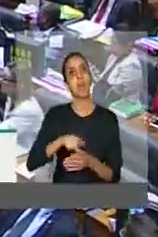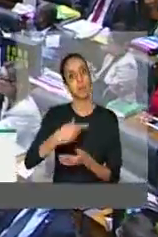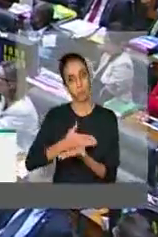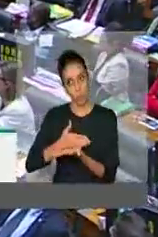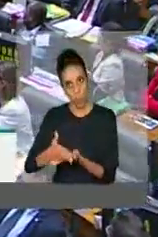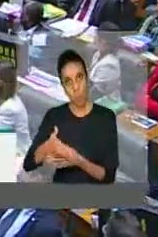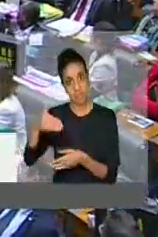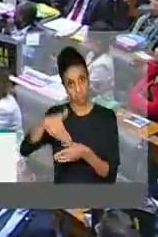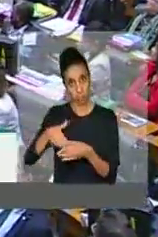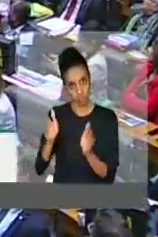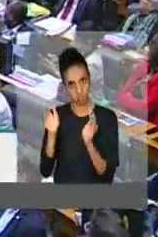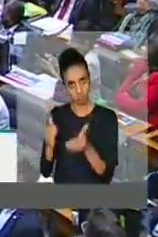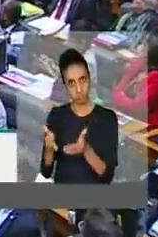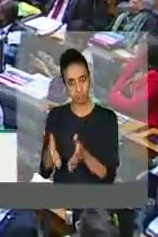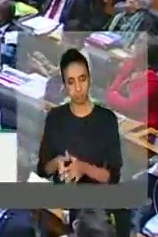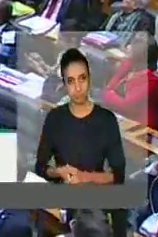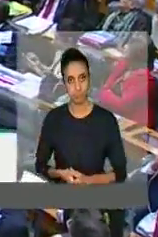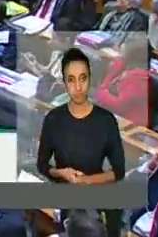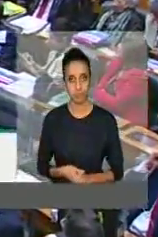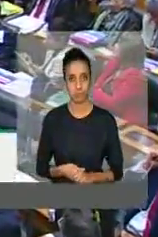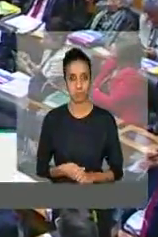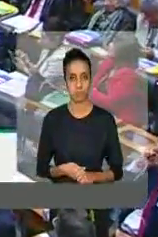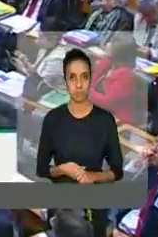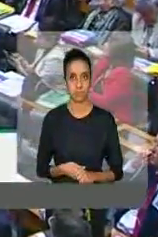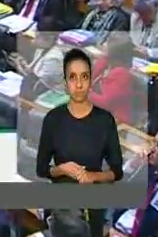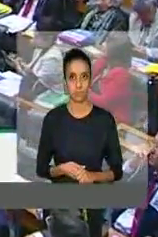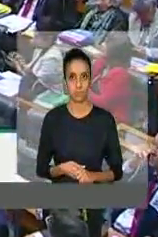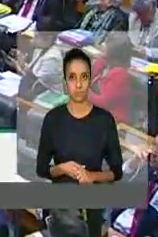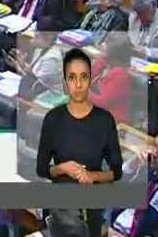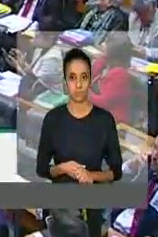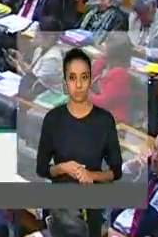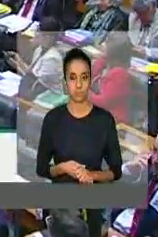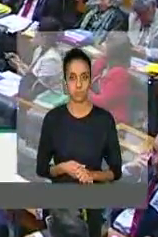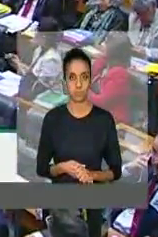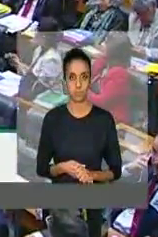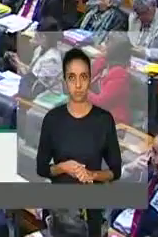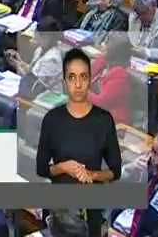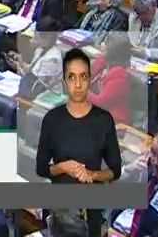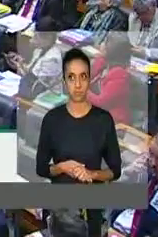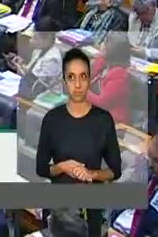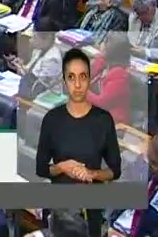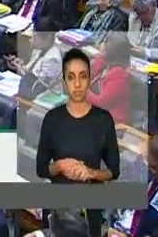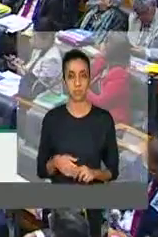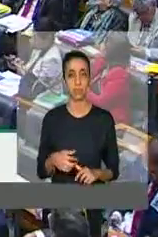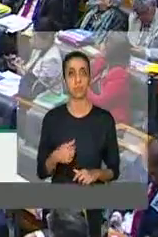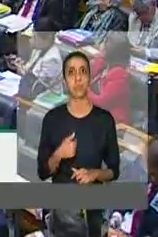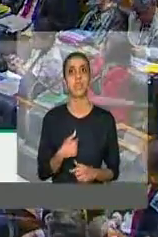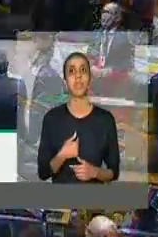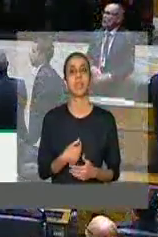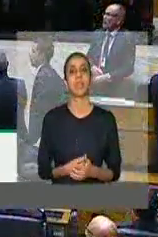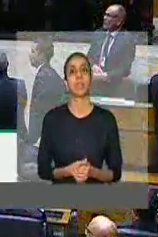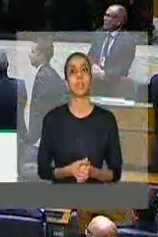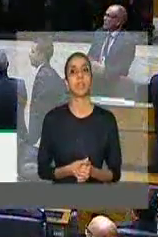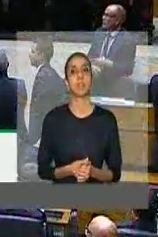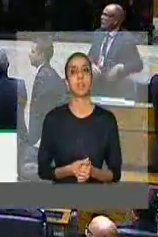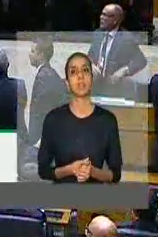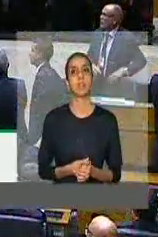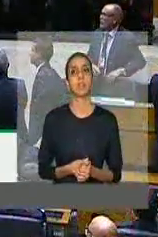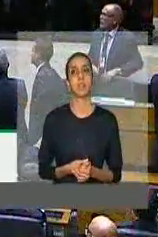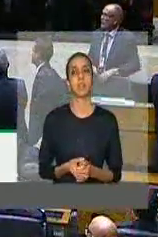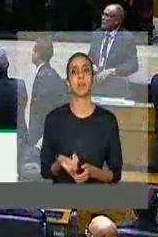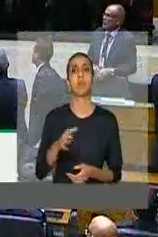votação propriamente dita. Eu quero fazer uma questão de ordem do artigo 217, combinado com o